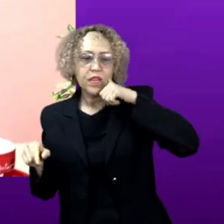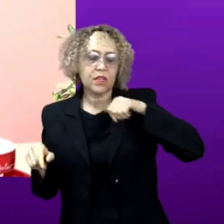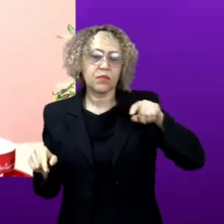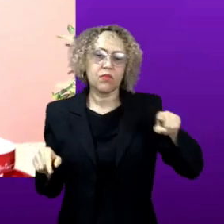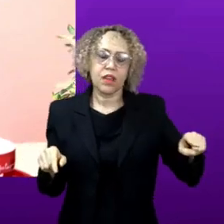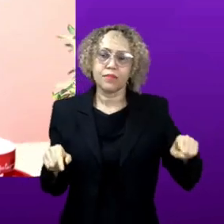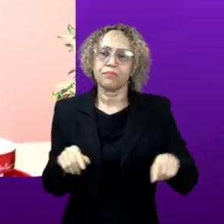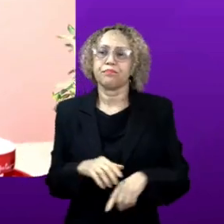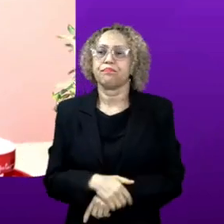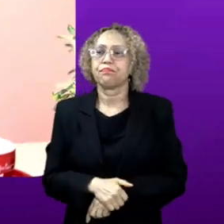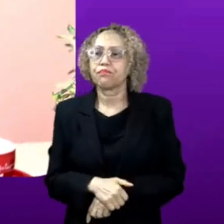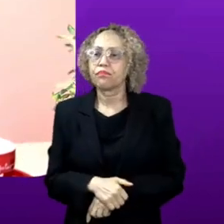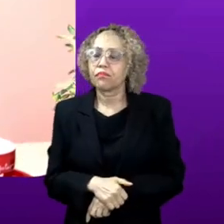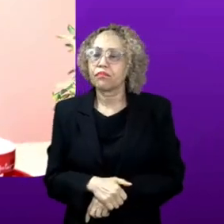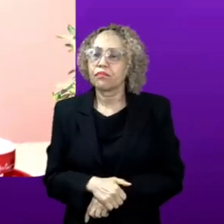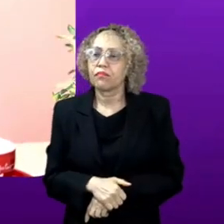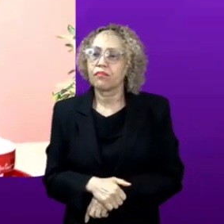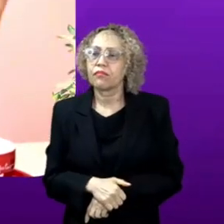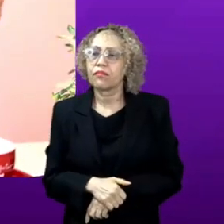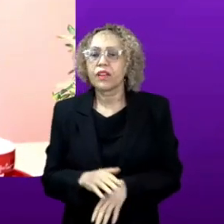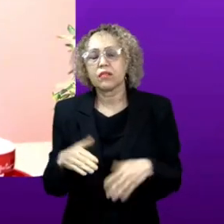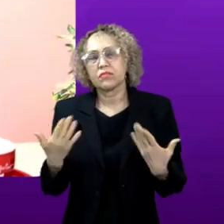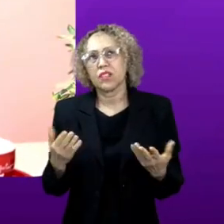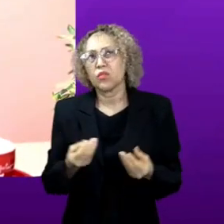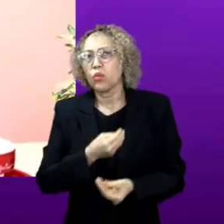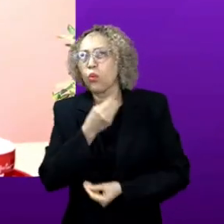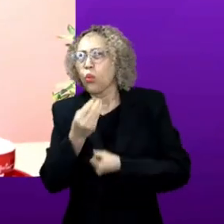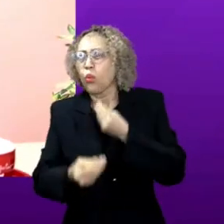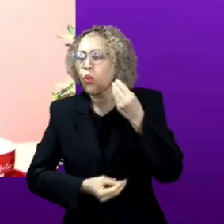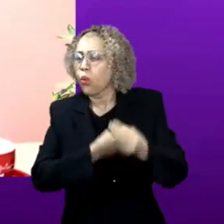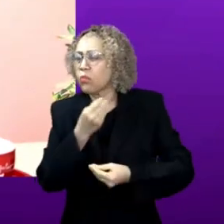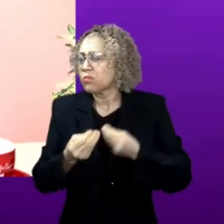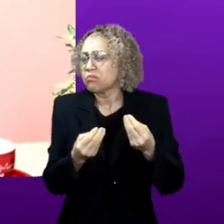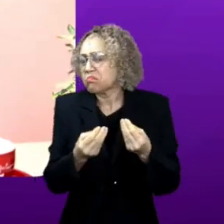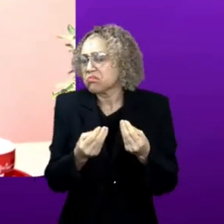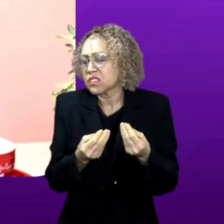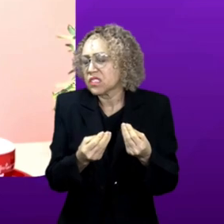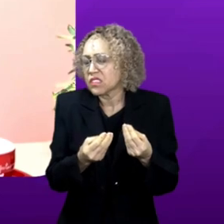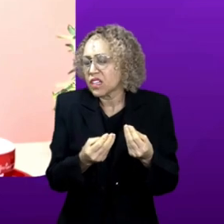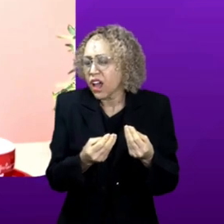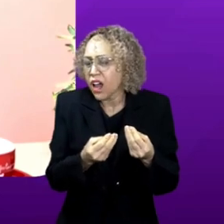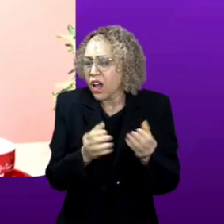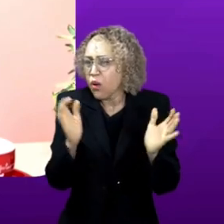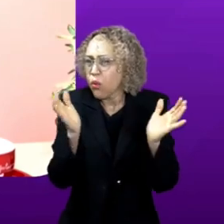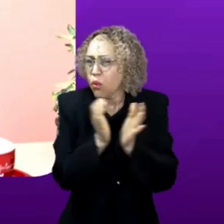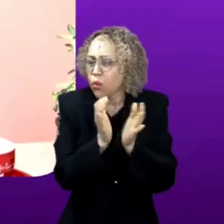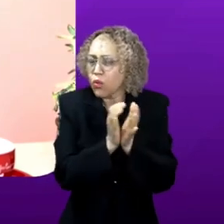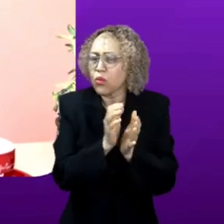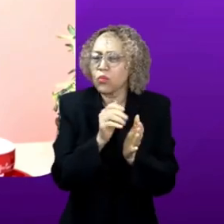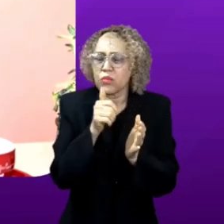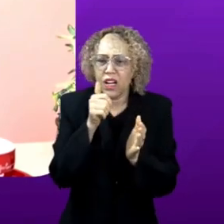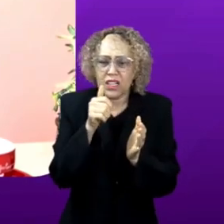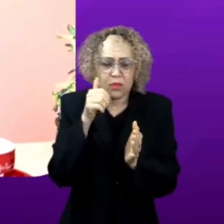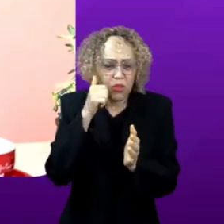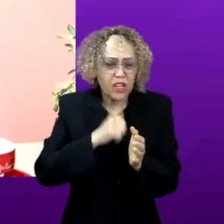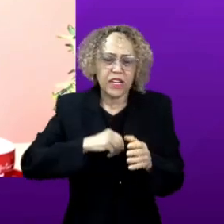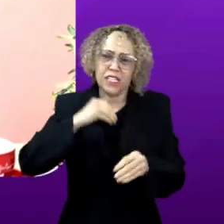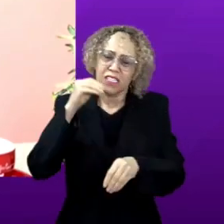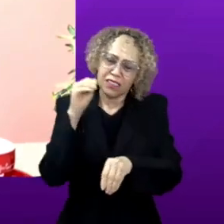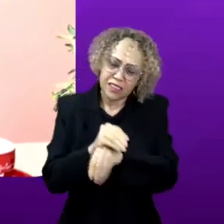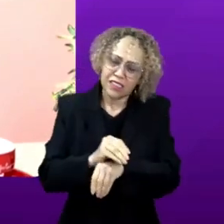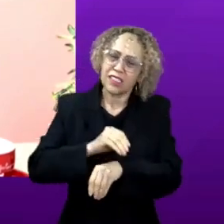cuidado segue tão normalizado na sociedade. A gente mudou tanta coisa, né? O mundo do trabalho